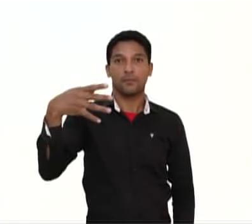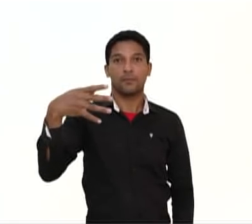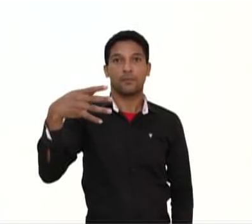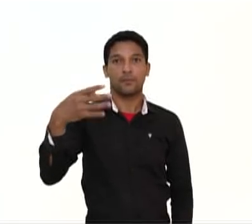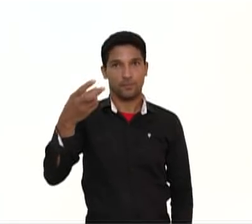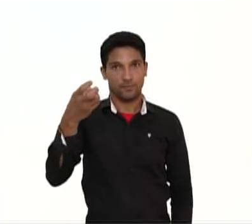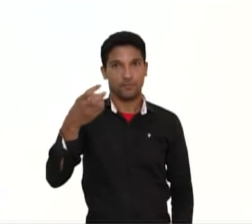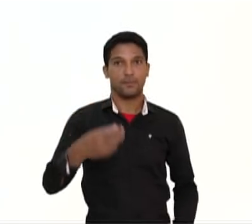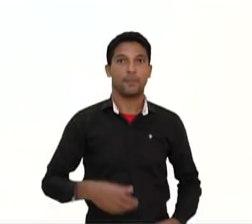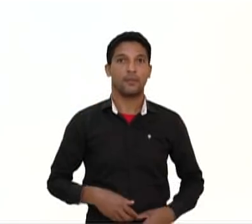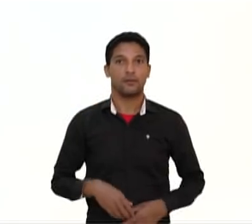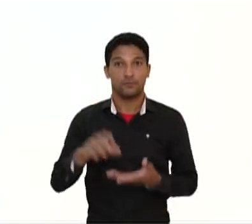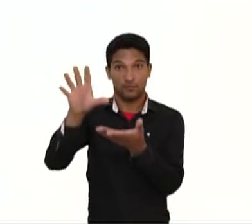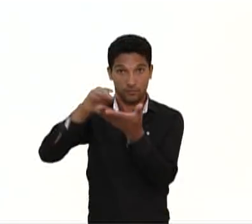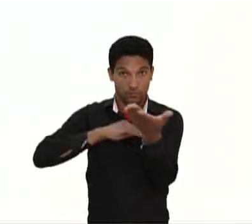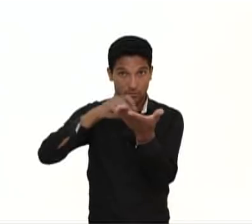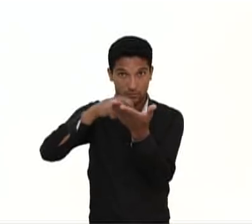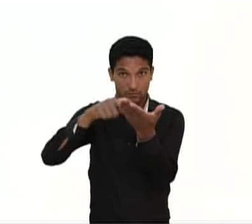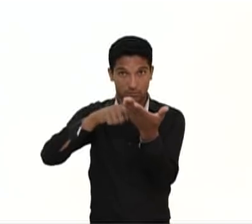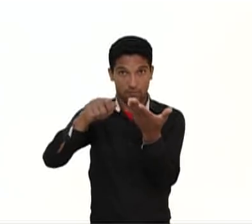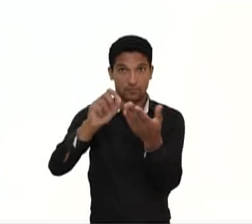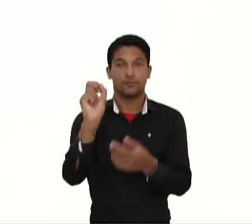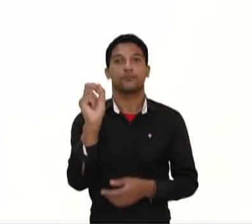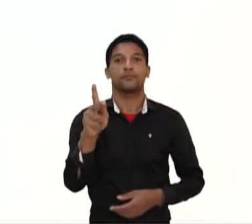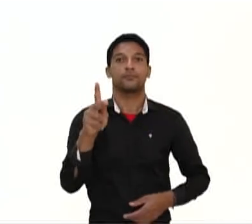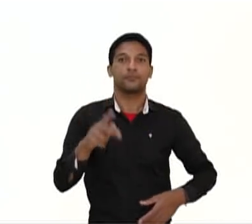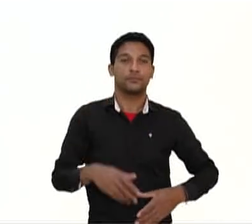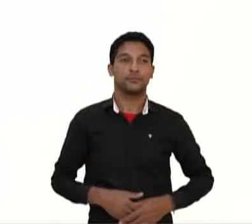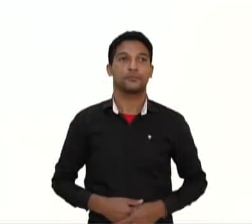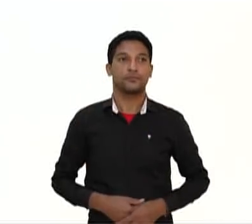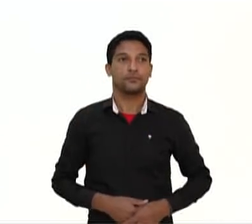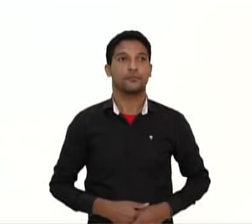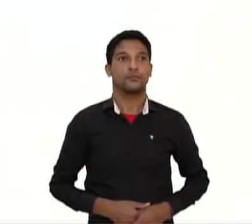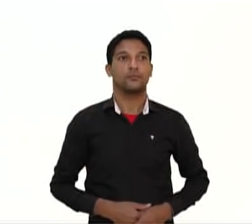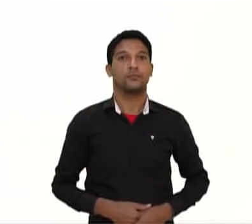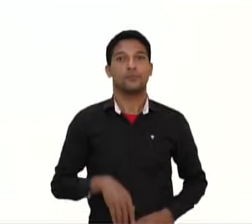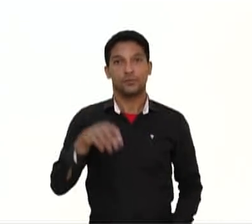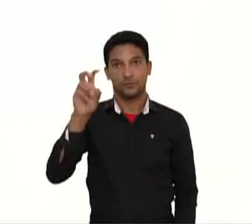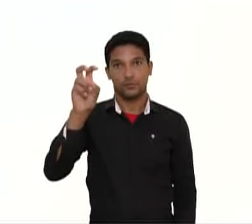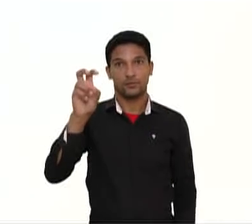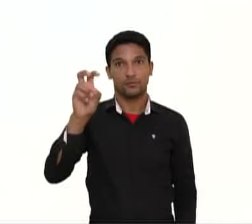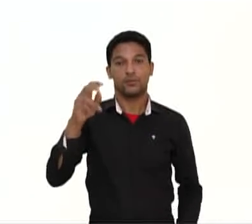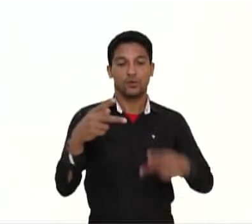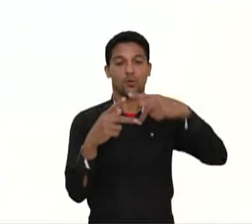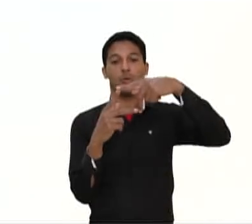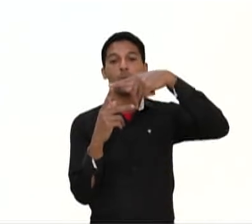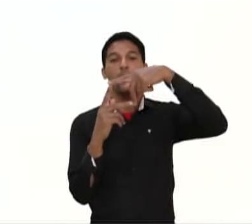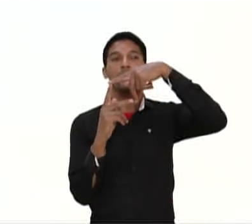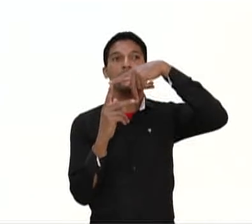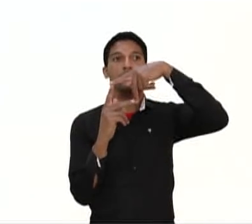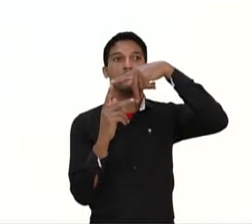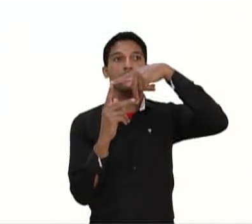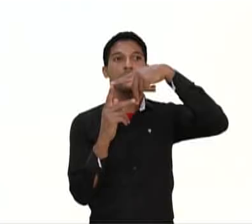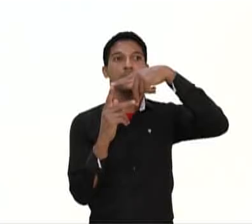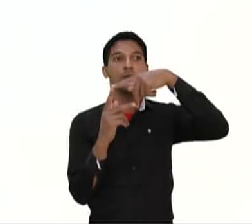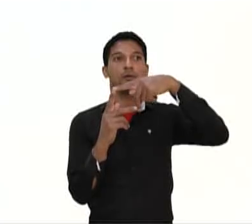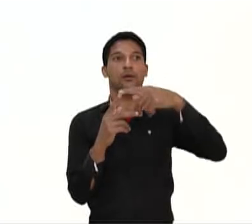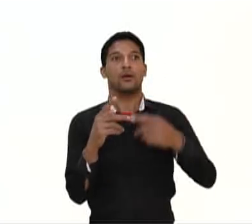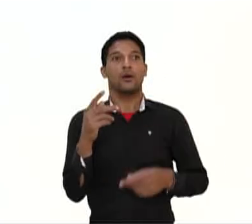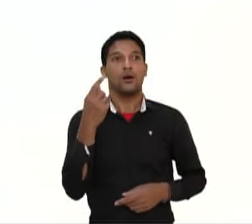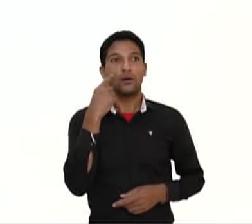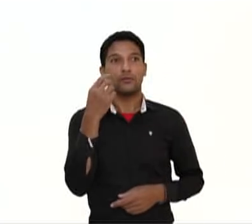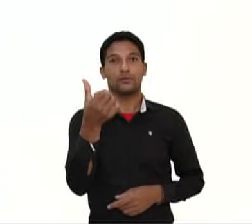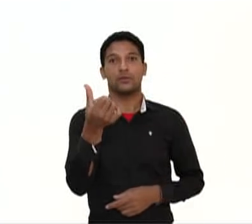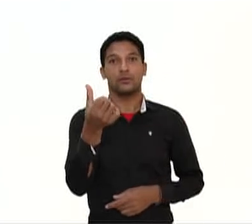losango. Anotou? Vamos ver os outros então. O 5 é o quadrado, o 6, quadrilátero qualquer,